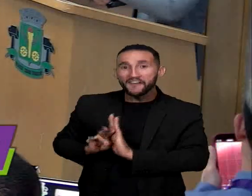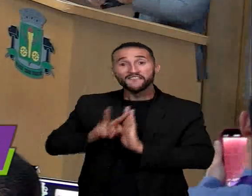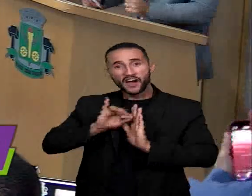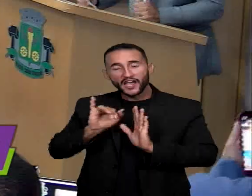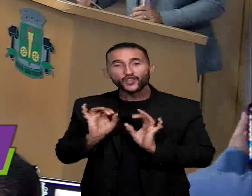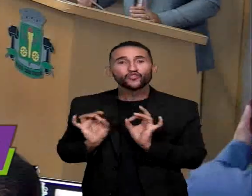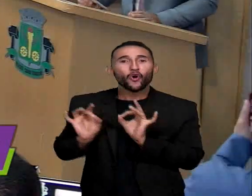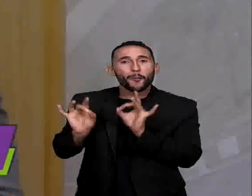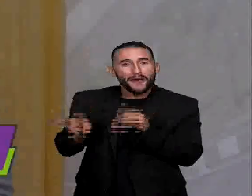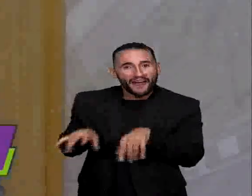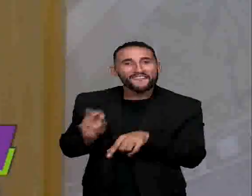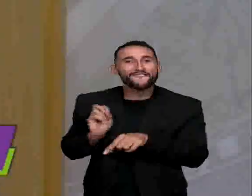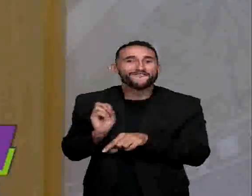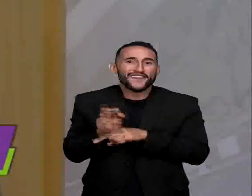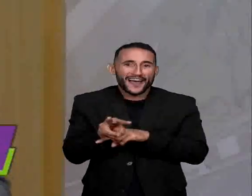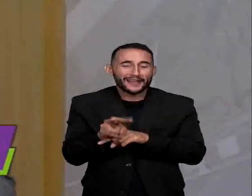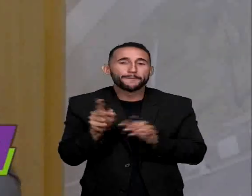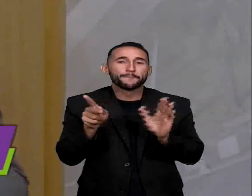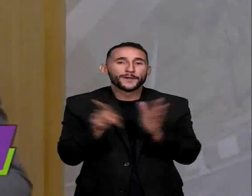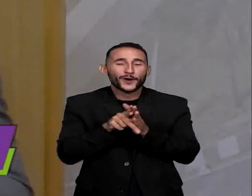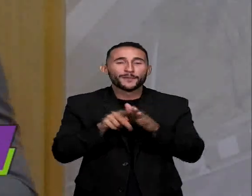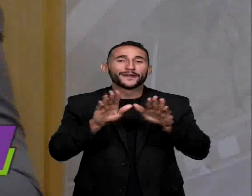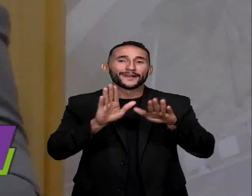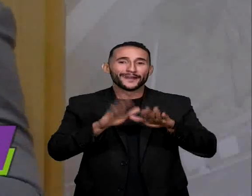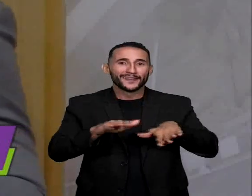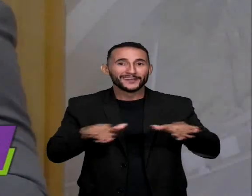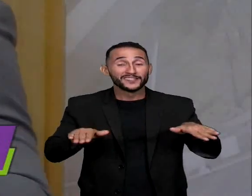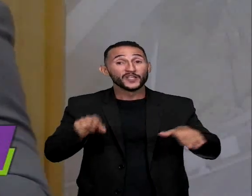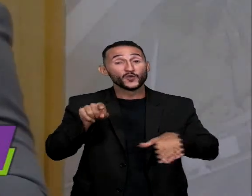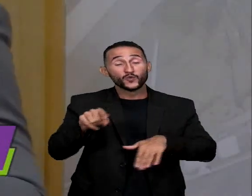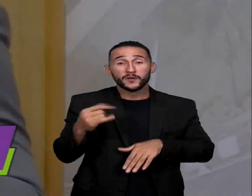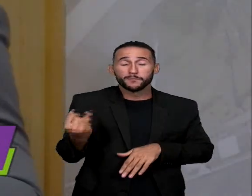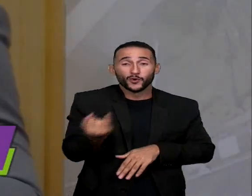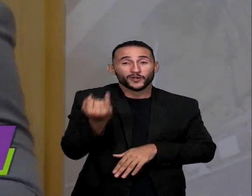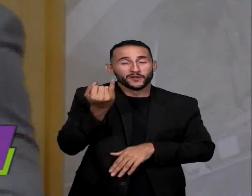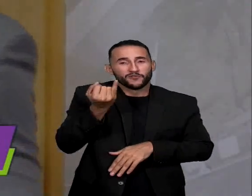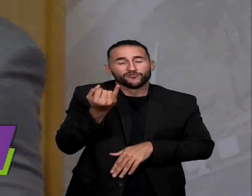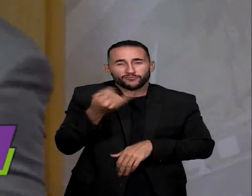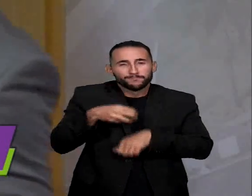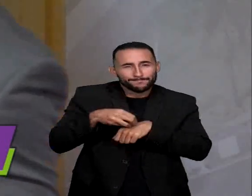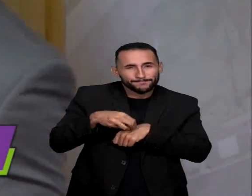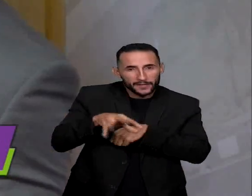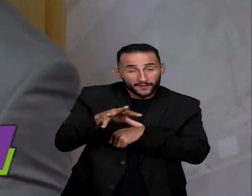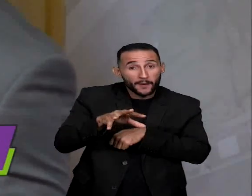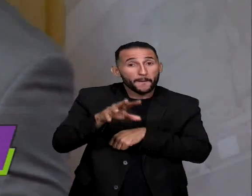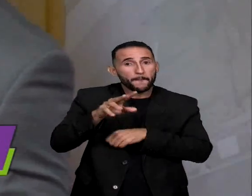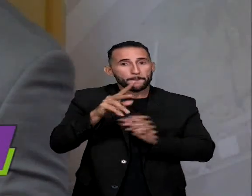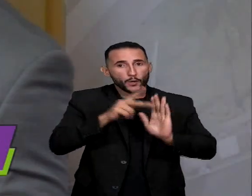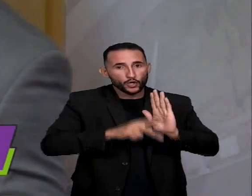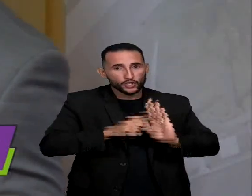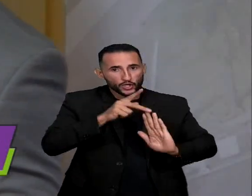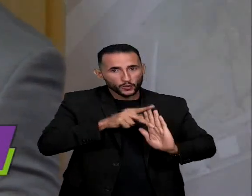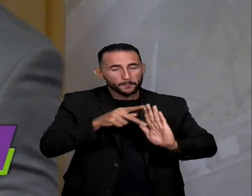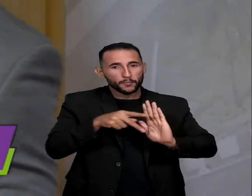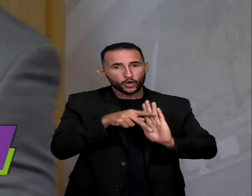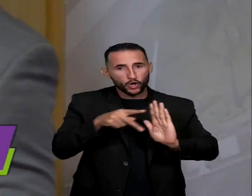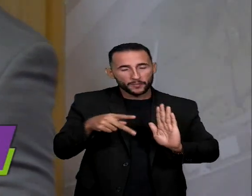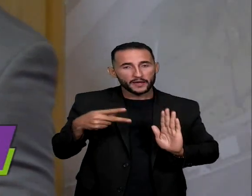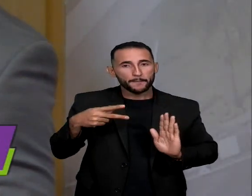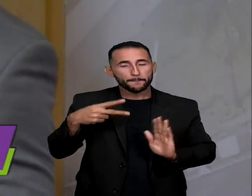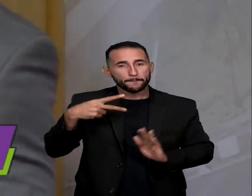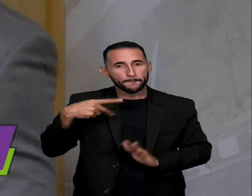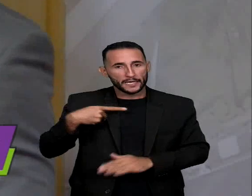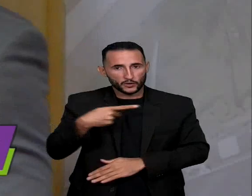um residual de vagas e é muito importante lembrar até um projeto da vereadora eh pastora Cristiane